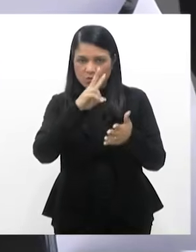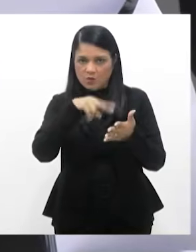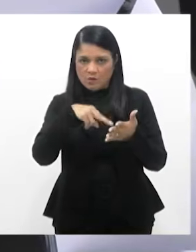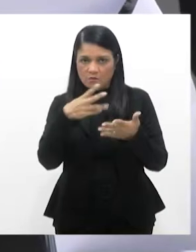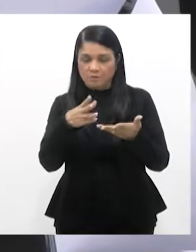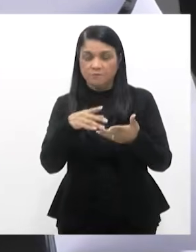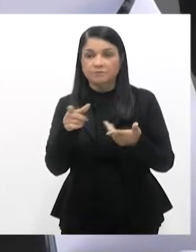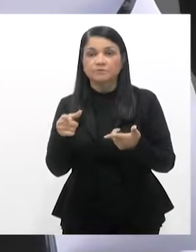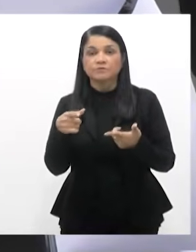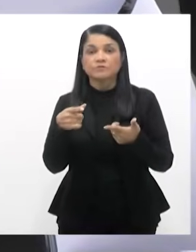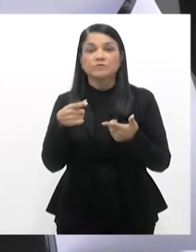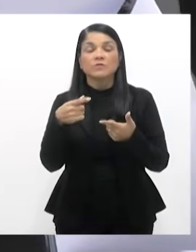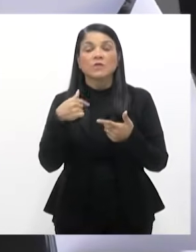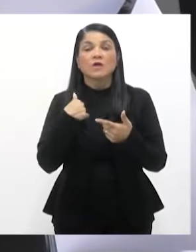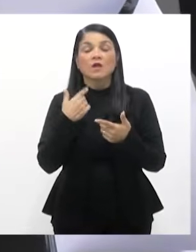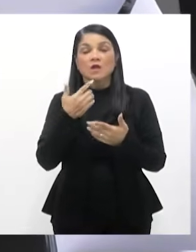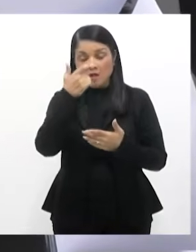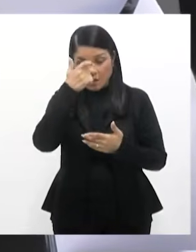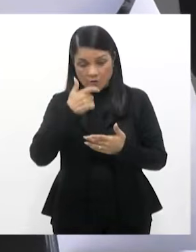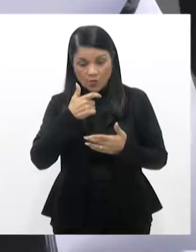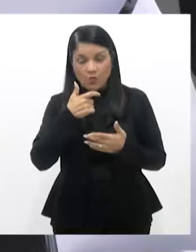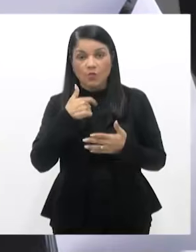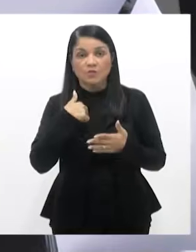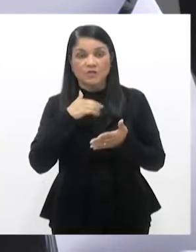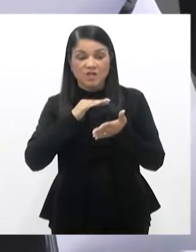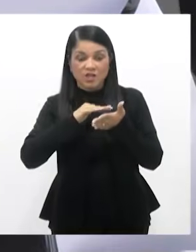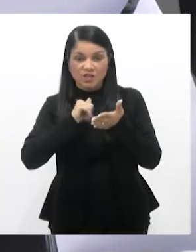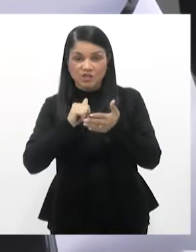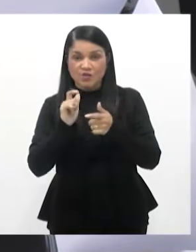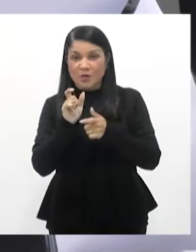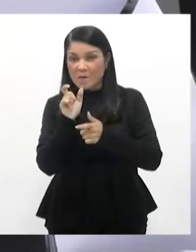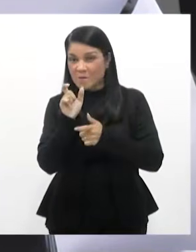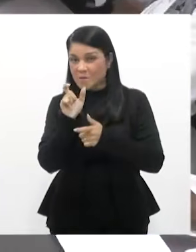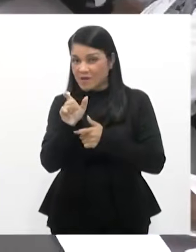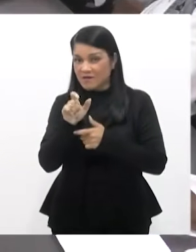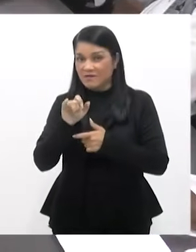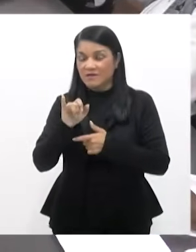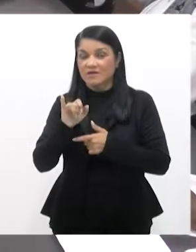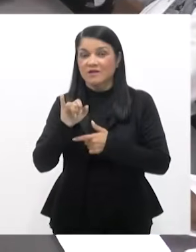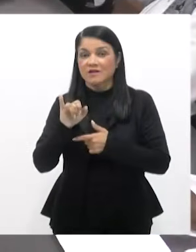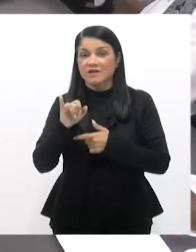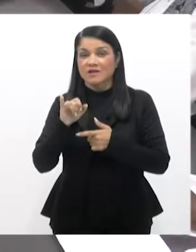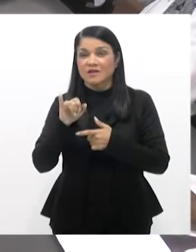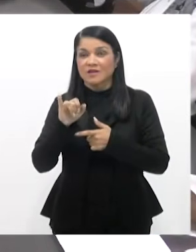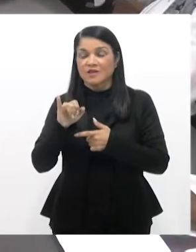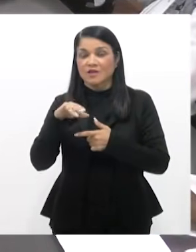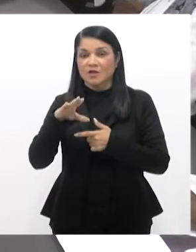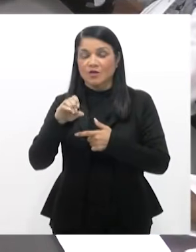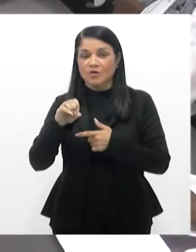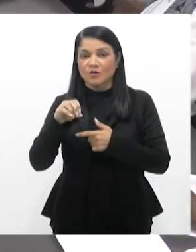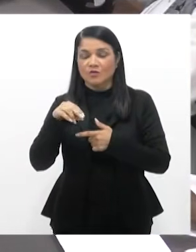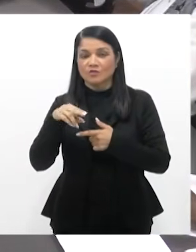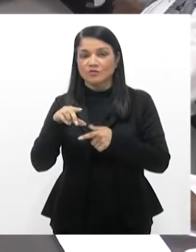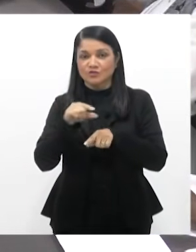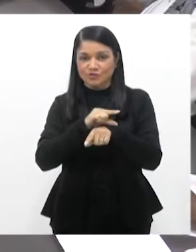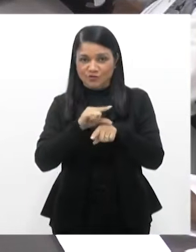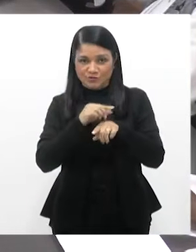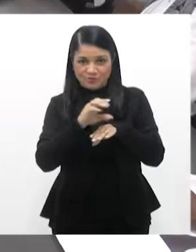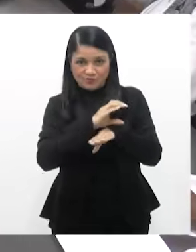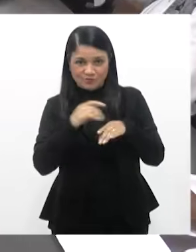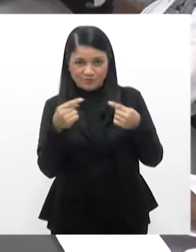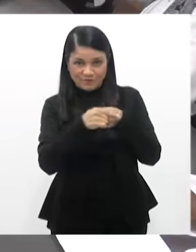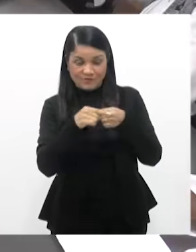Excelência. Então, eu retiro Tá a certo. palavra Já estamos inconstitucional começando a concordar. e vou colocar contraria as teses bom, da tá bom, DPF